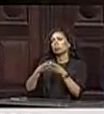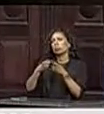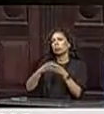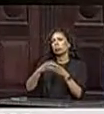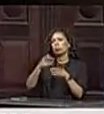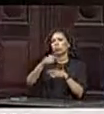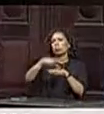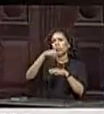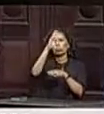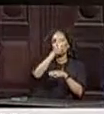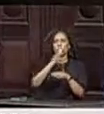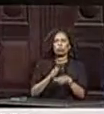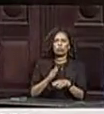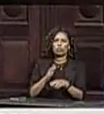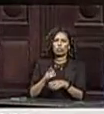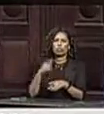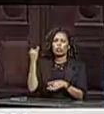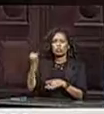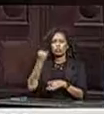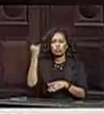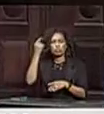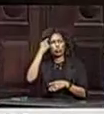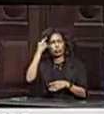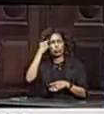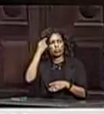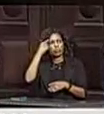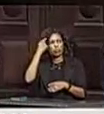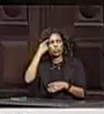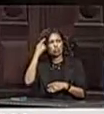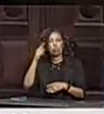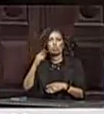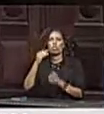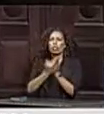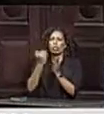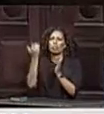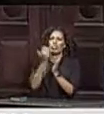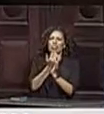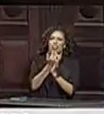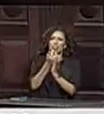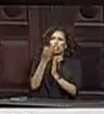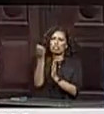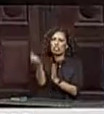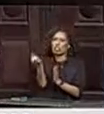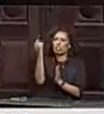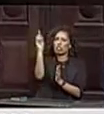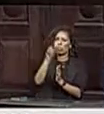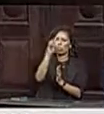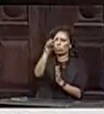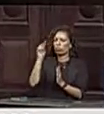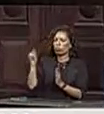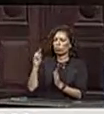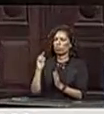tentar, senhor presidente, chegar pelo menos a 6%. Não é possível